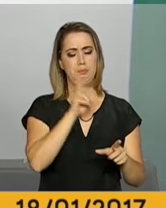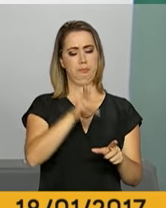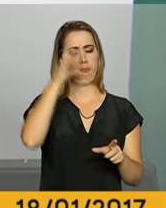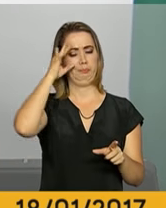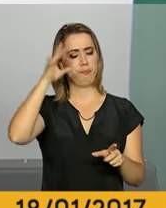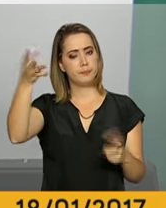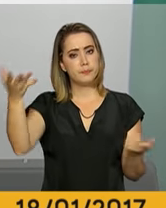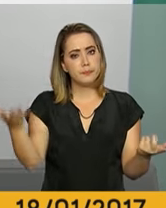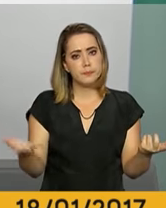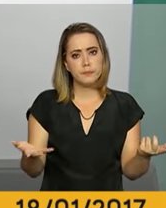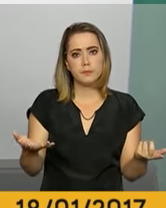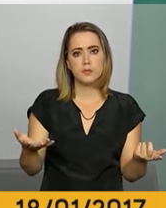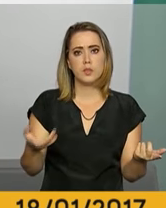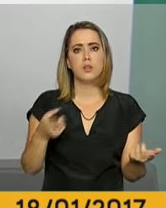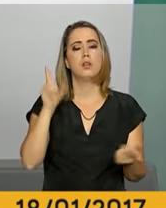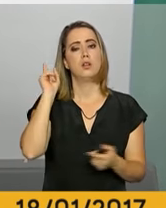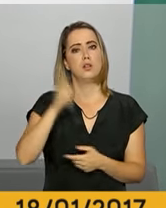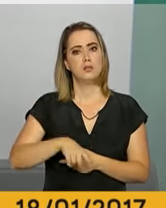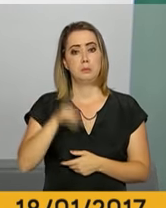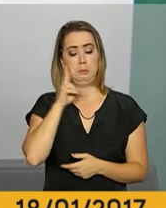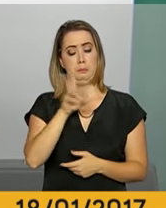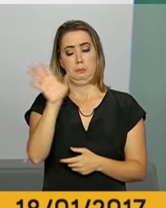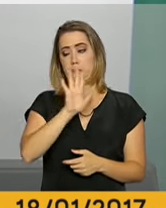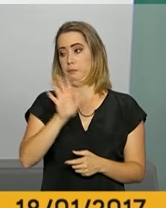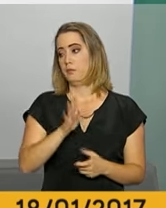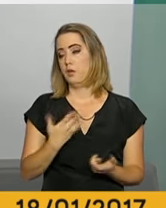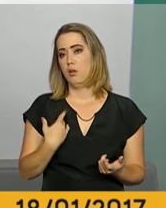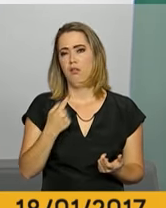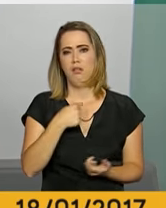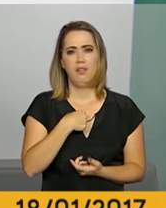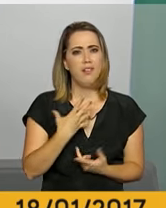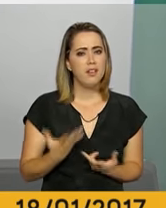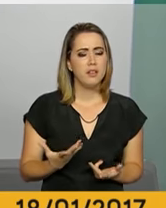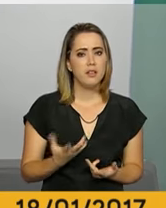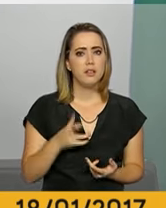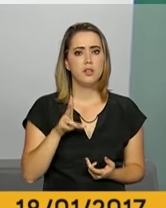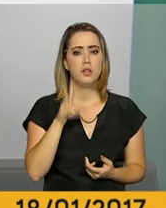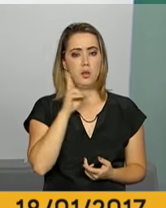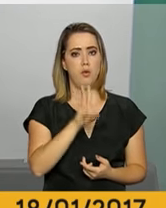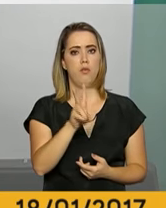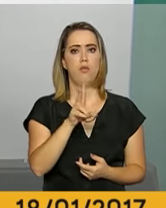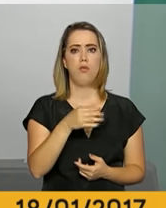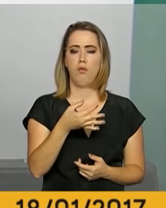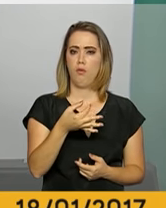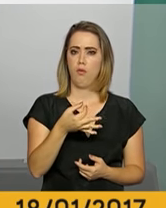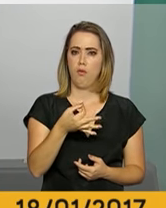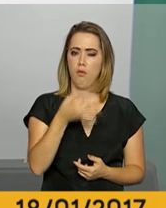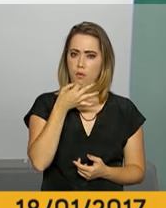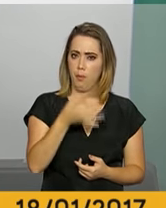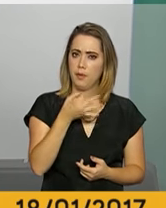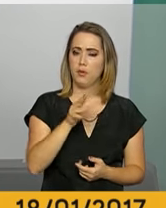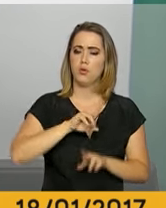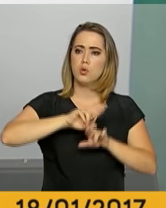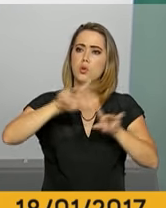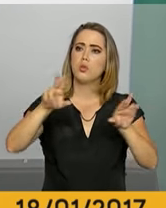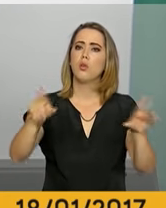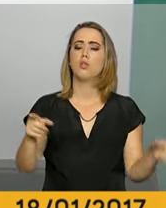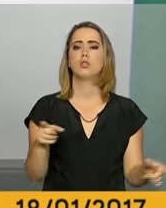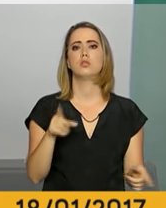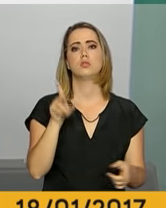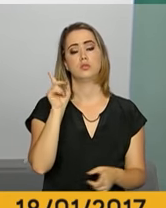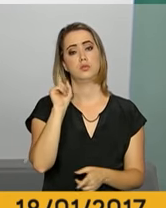inimagináveis, né? Muitas vezes difíceis de se olhar, né? Eu recebi muitos depoimentos dessa natureza. Nós